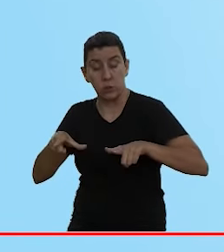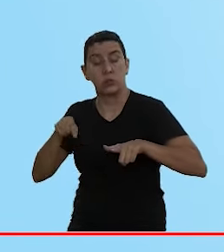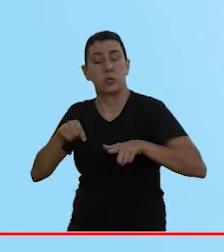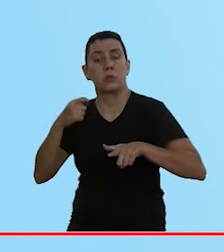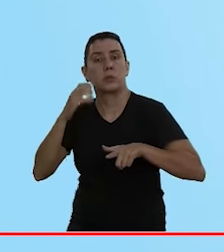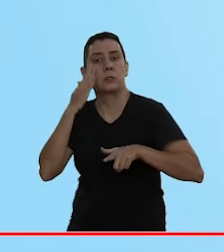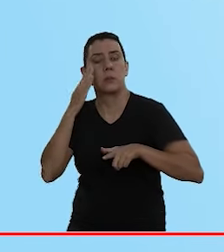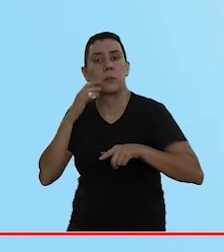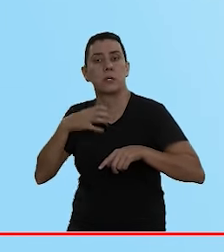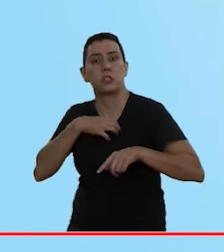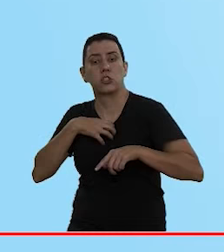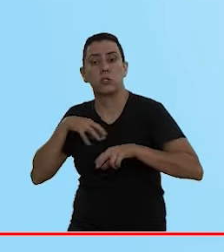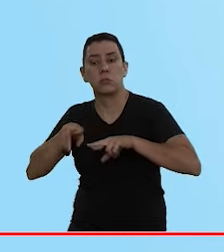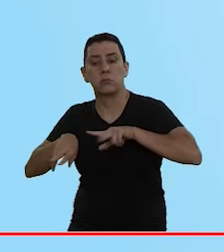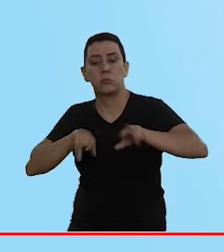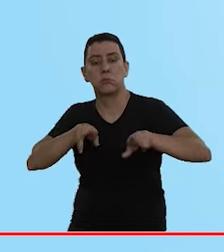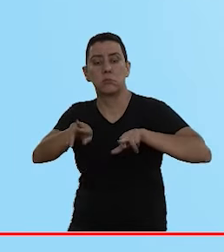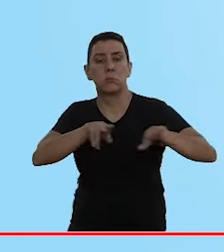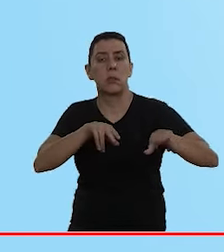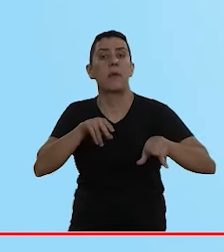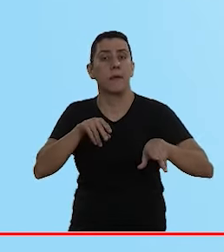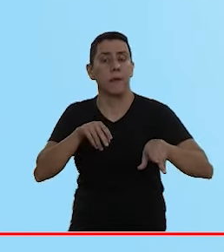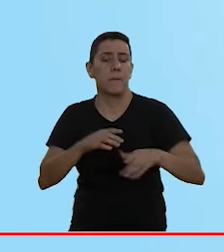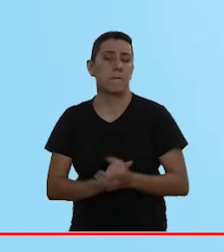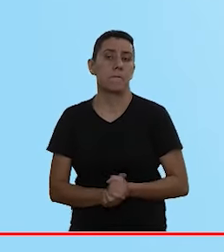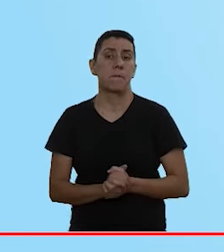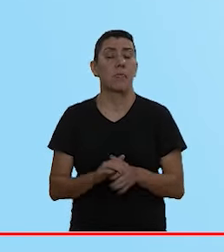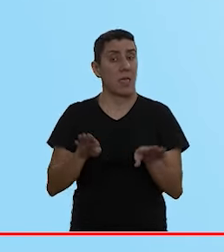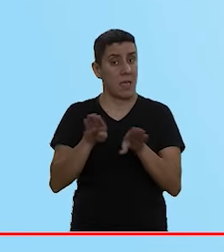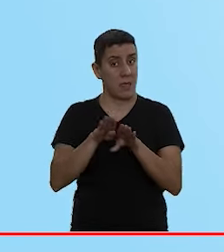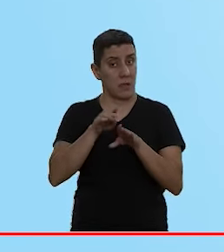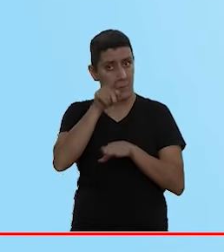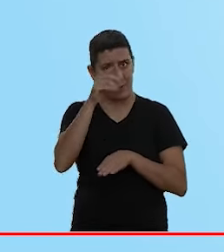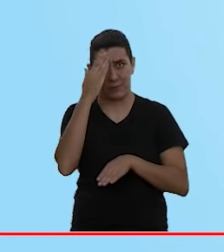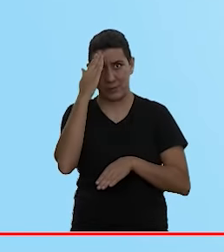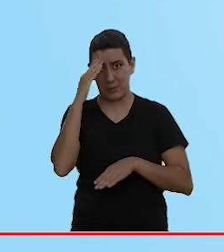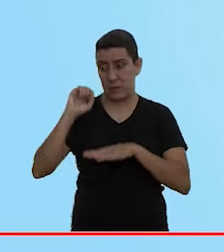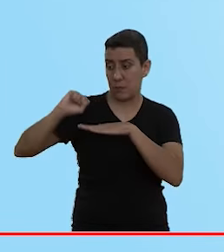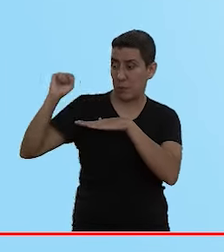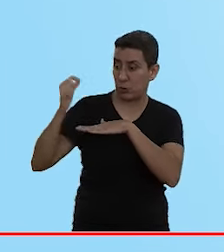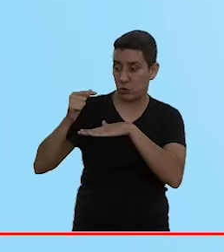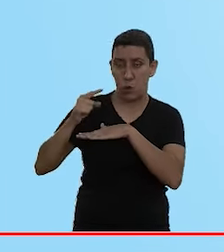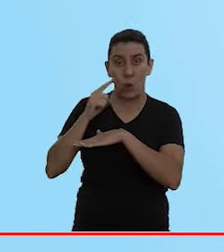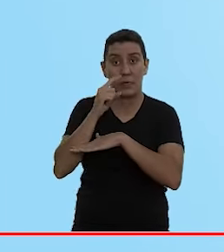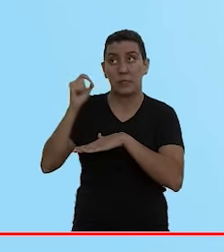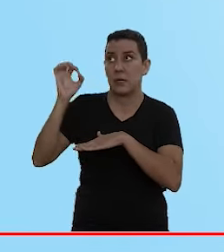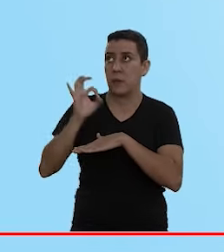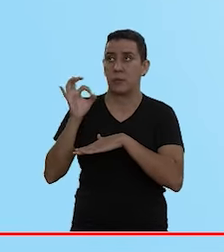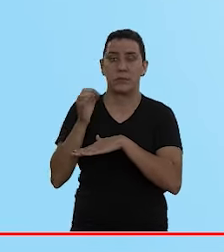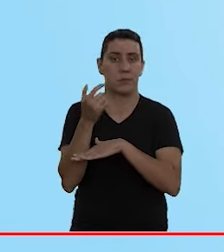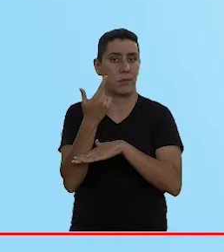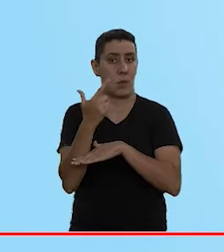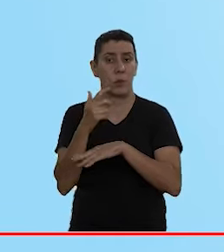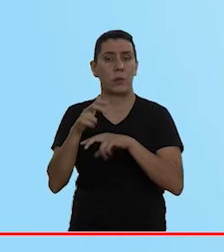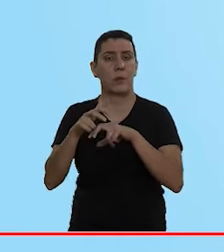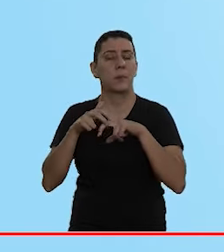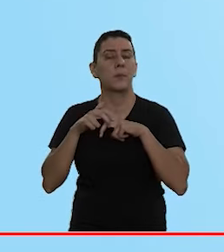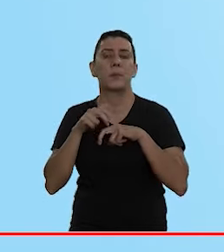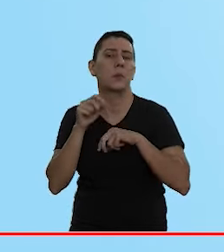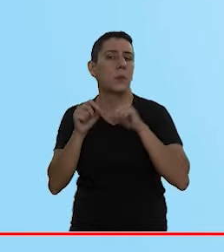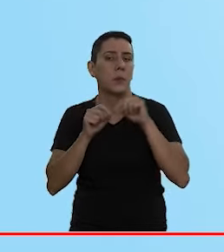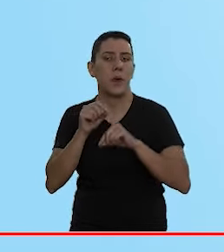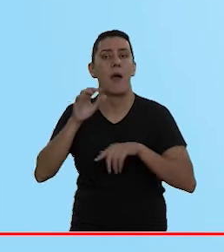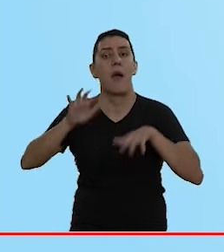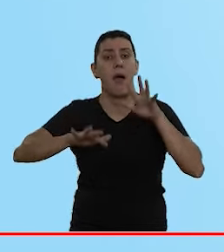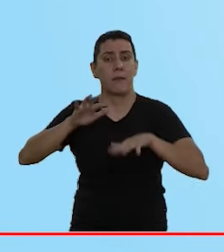alteração por conta de efeitos climáticos, por exemplo, né? Isso, de certa forma, pode trazer